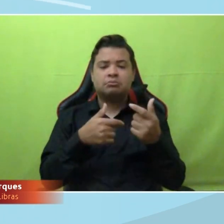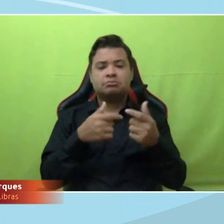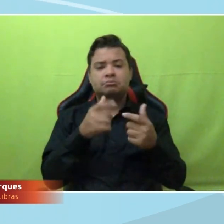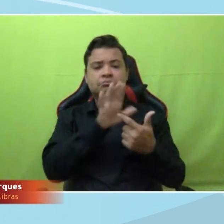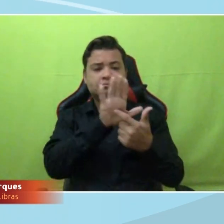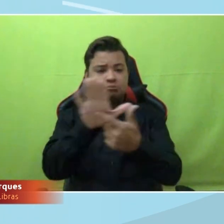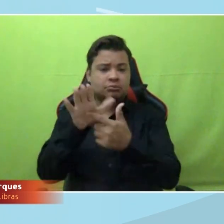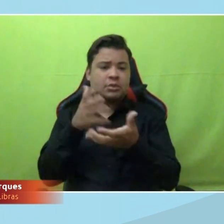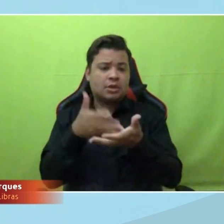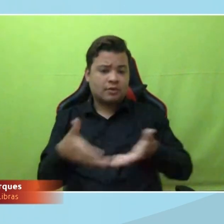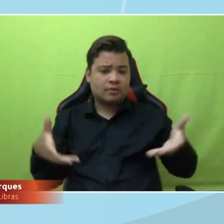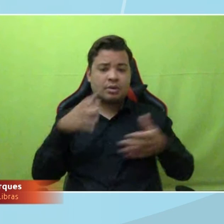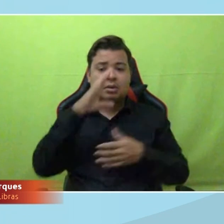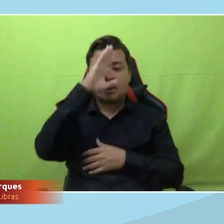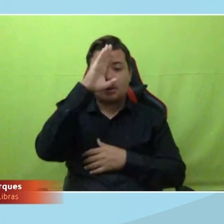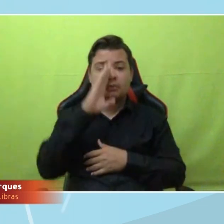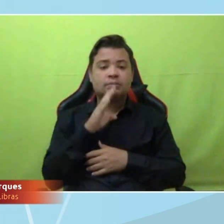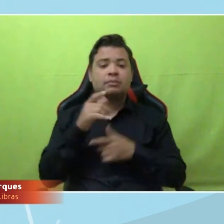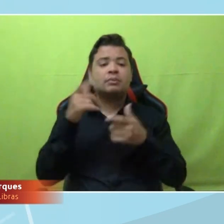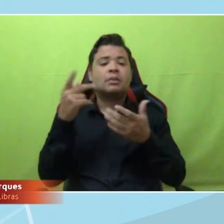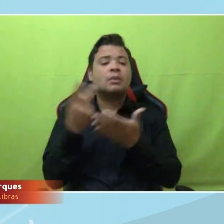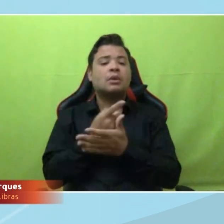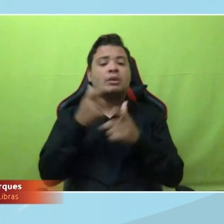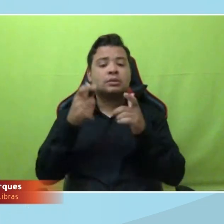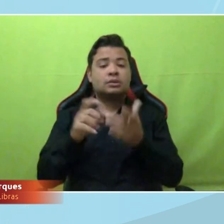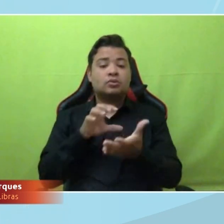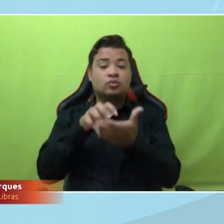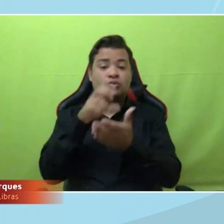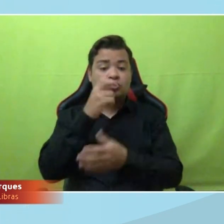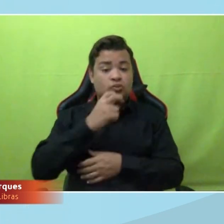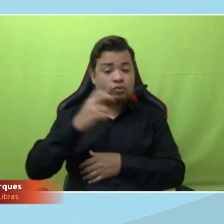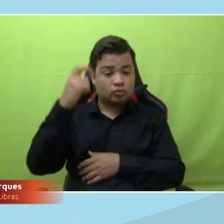Centro Cultural, como eu disse, que fica lá na Praça Universitária.